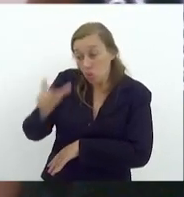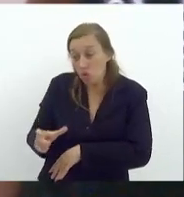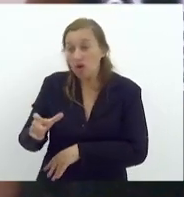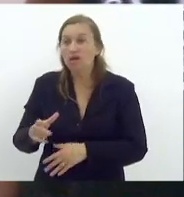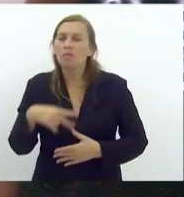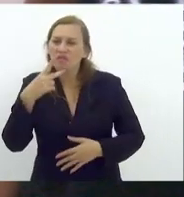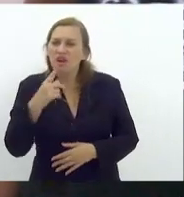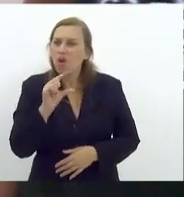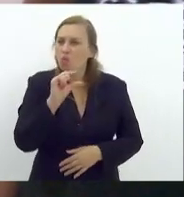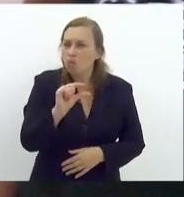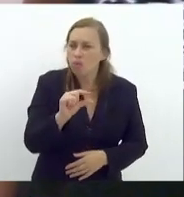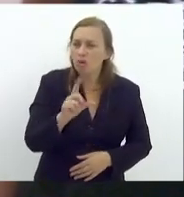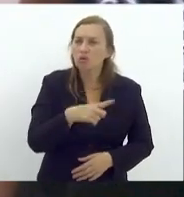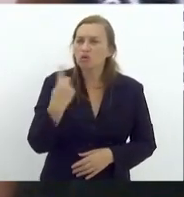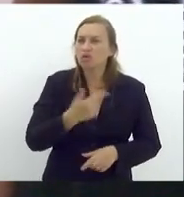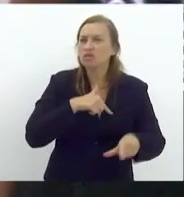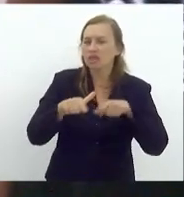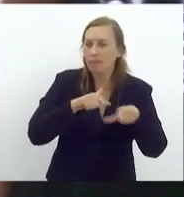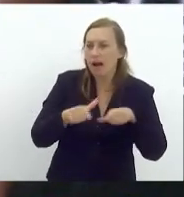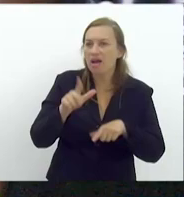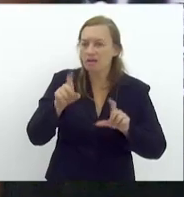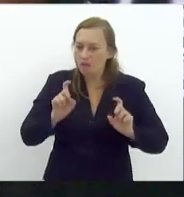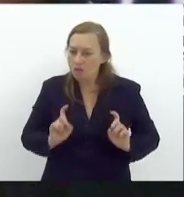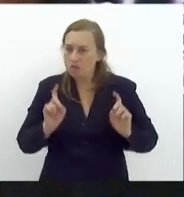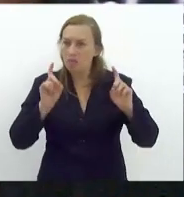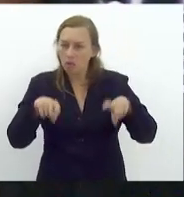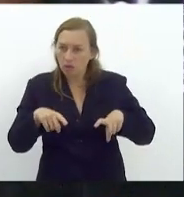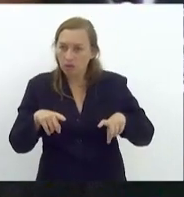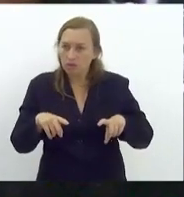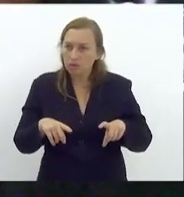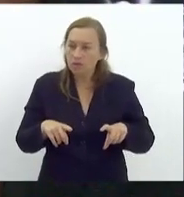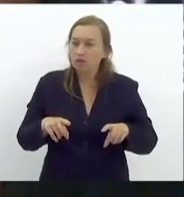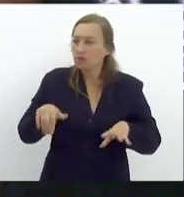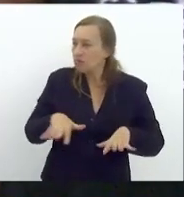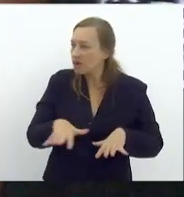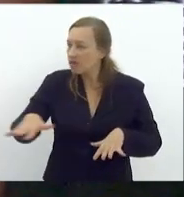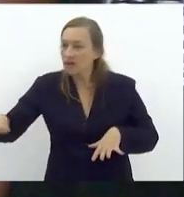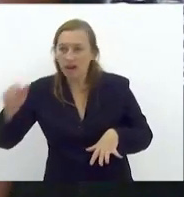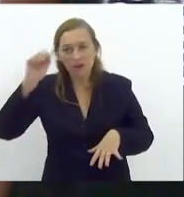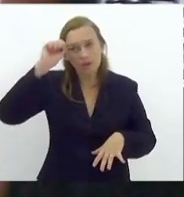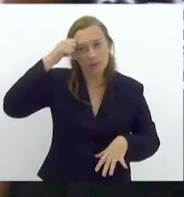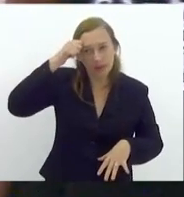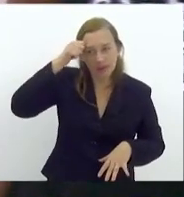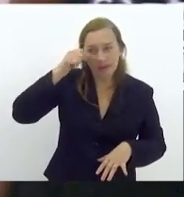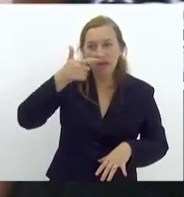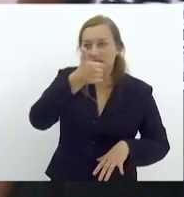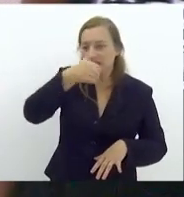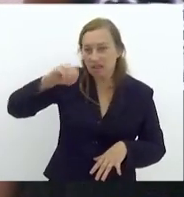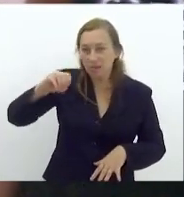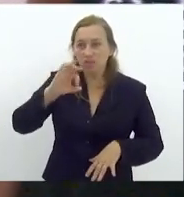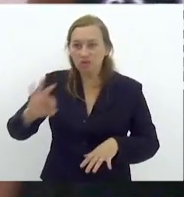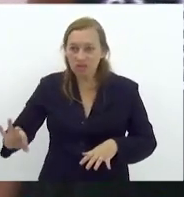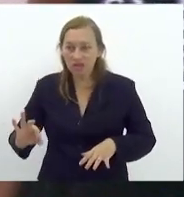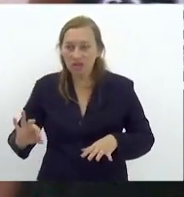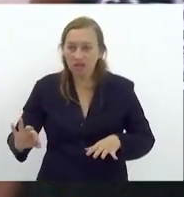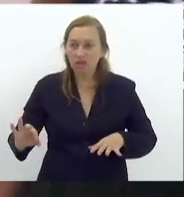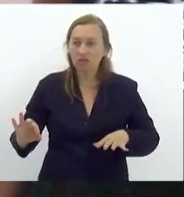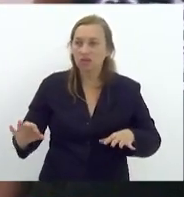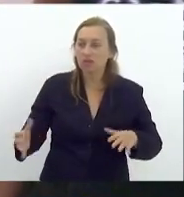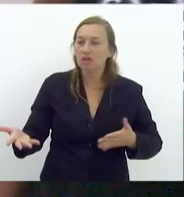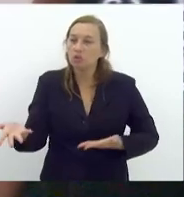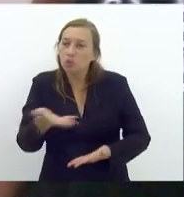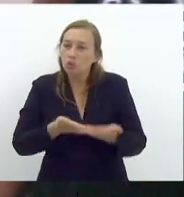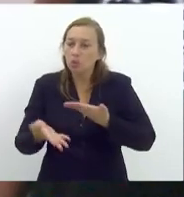para falar um pouco sobre o nosso mandato né que é um mandato aba reta periférico preto e que é 100% aliado com movimento hip hop